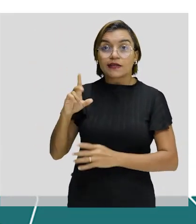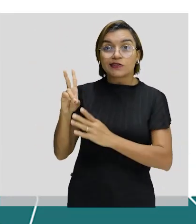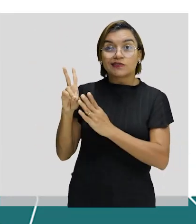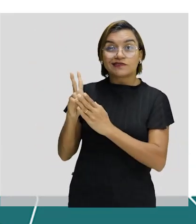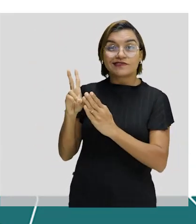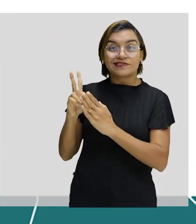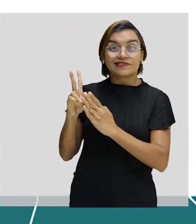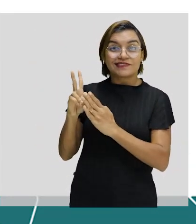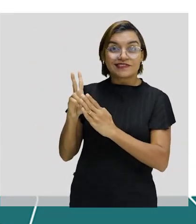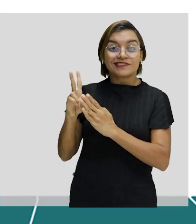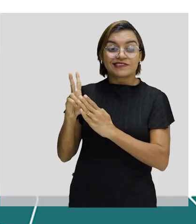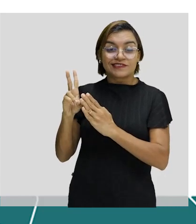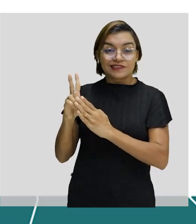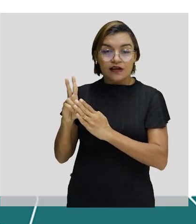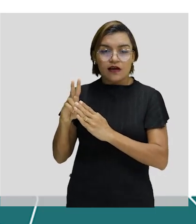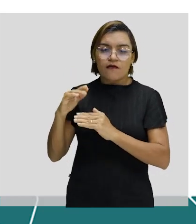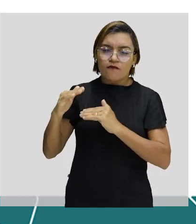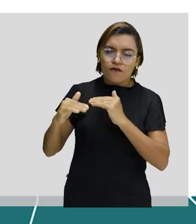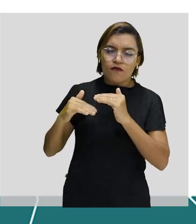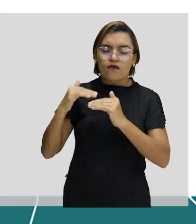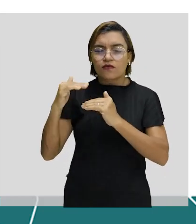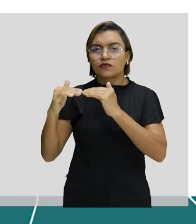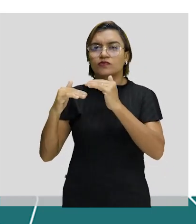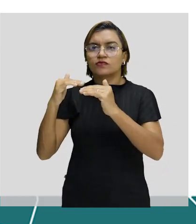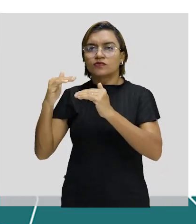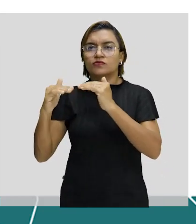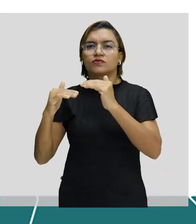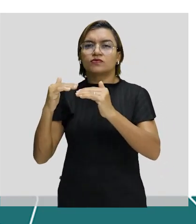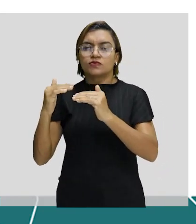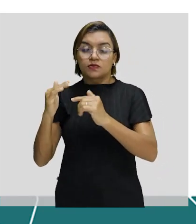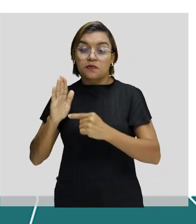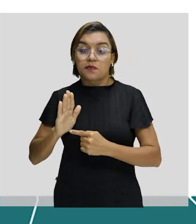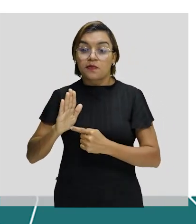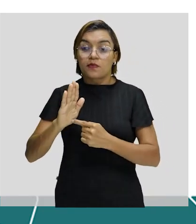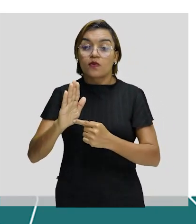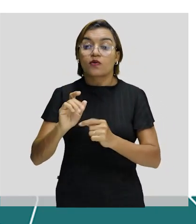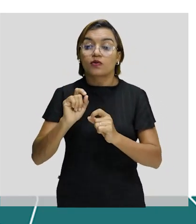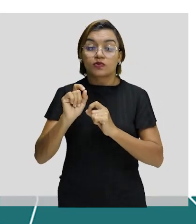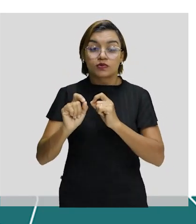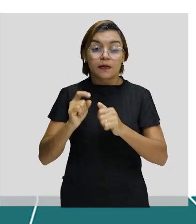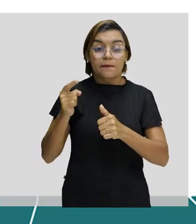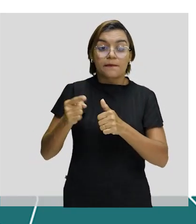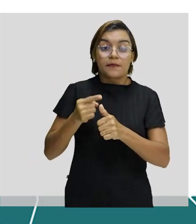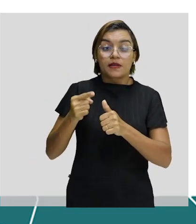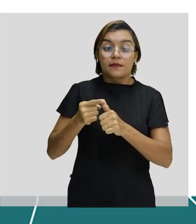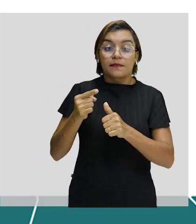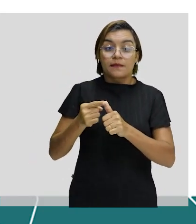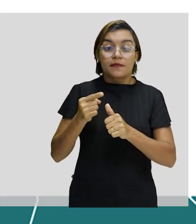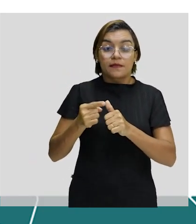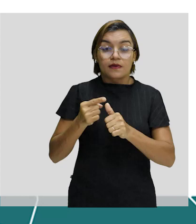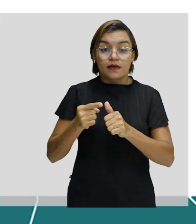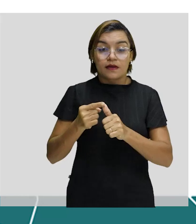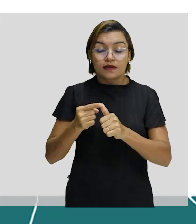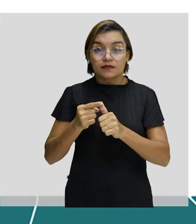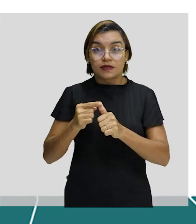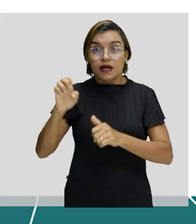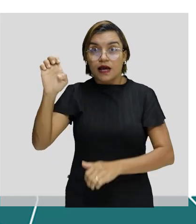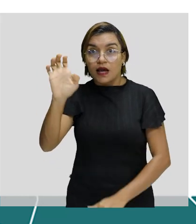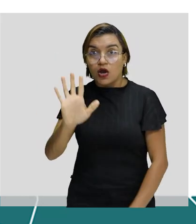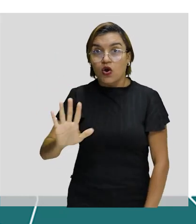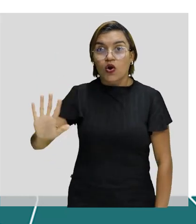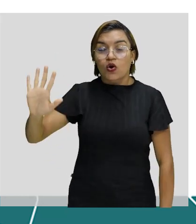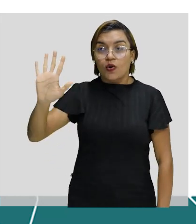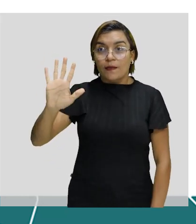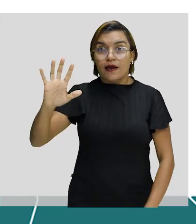indígenas. A evolução dessas primeiras expressões se deu primeiro a partir da influência da